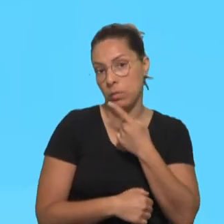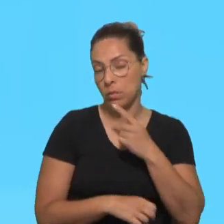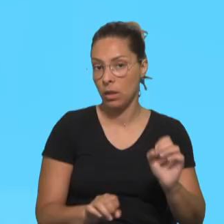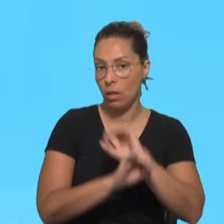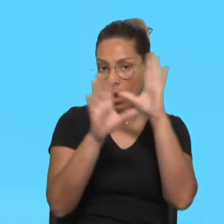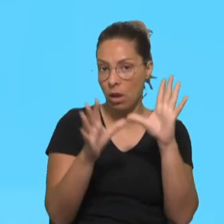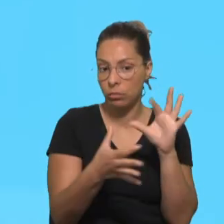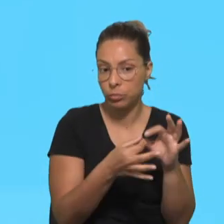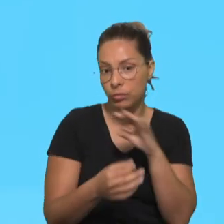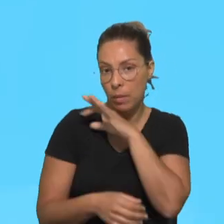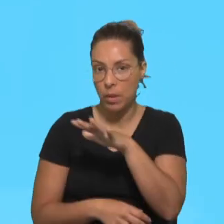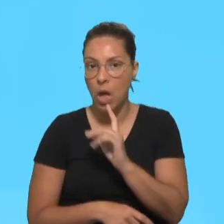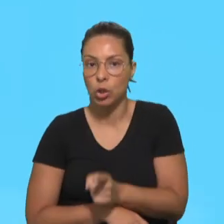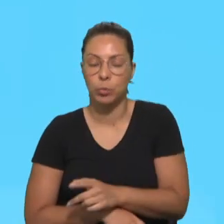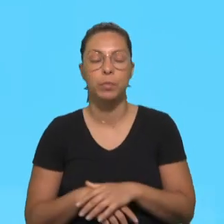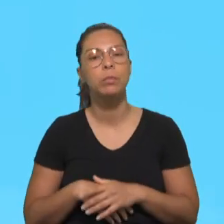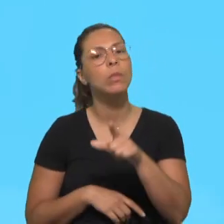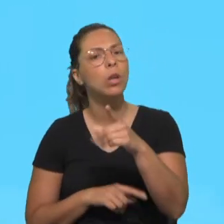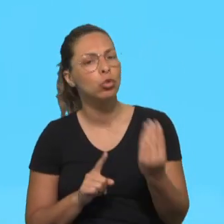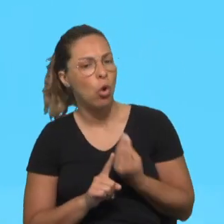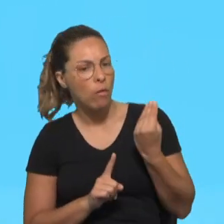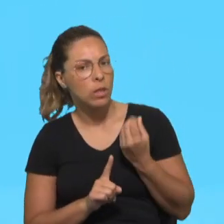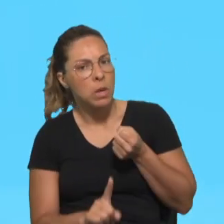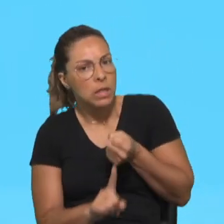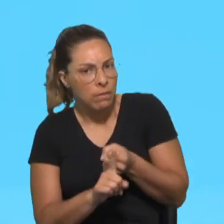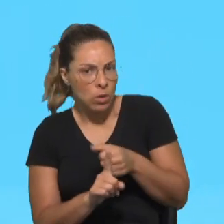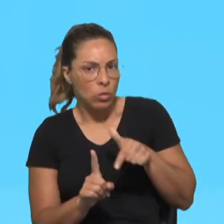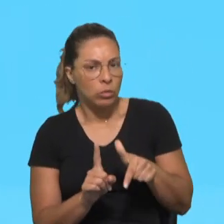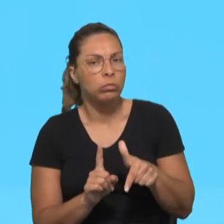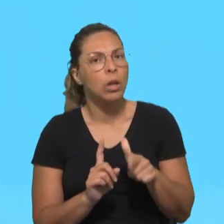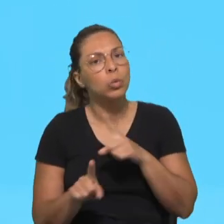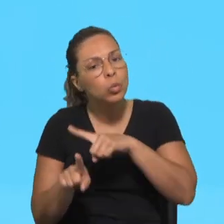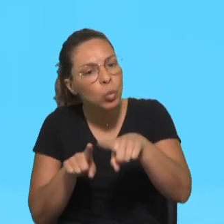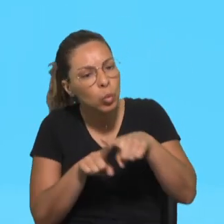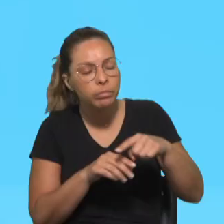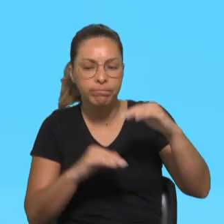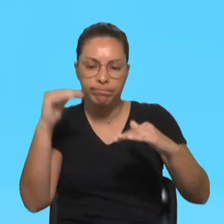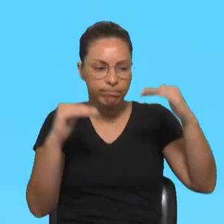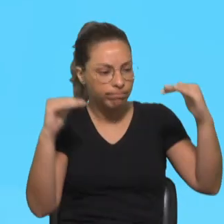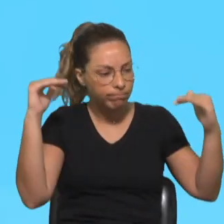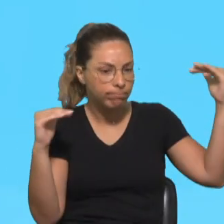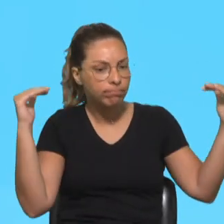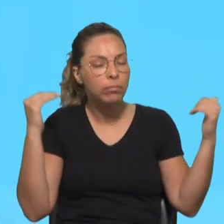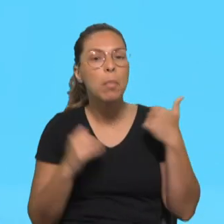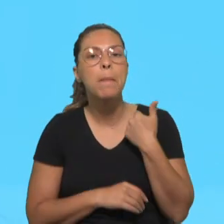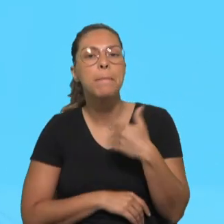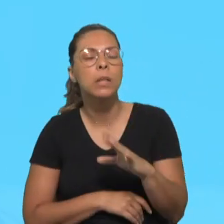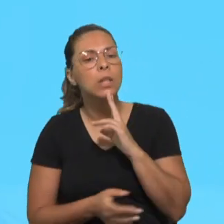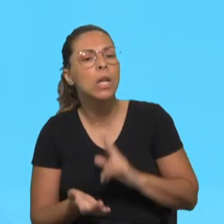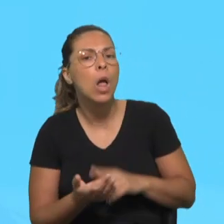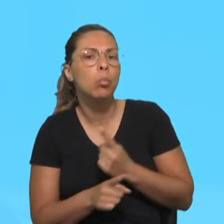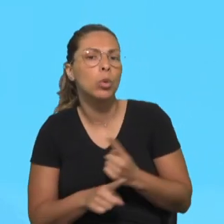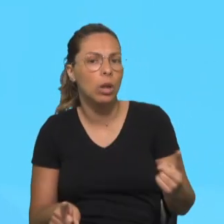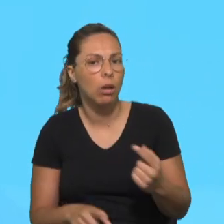também jovens ou desafiar jovens e casais em diferentes etapas do seu crescimento familiar, que realidade é que esperam